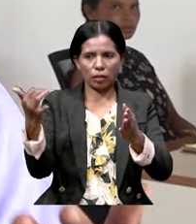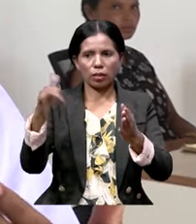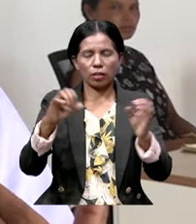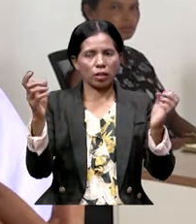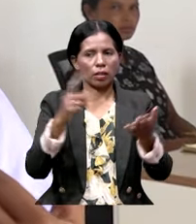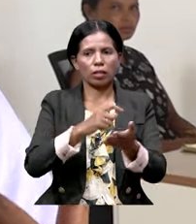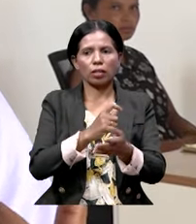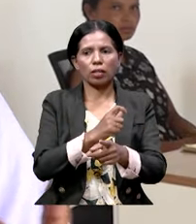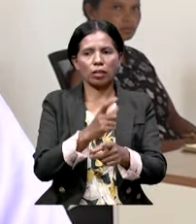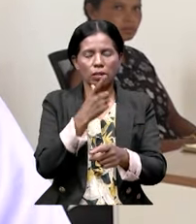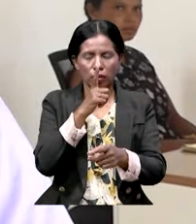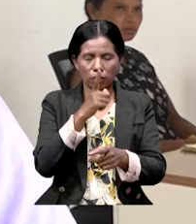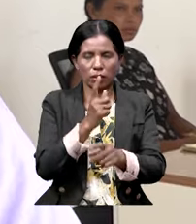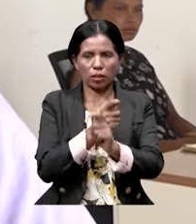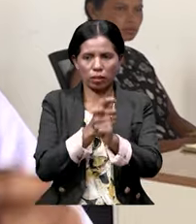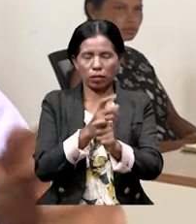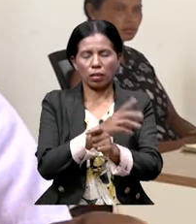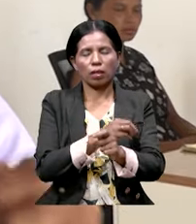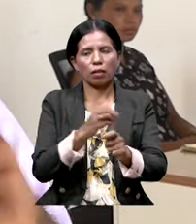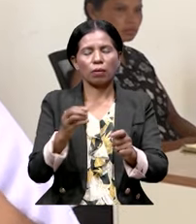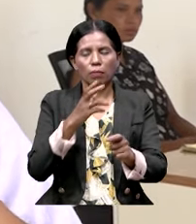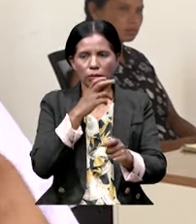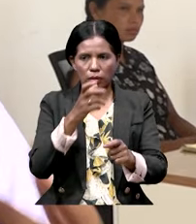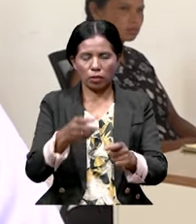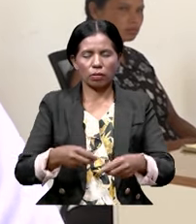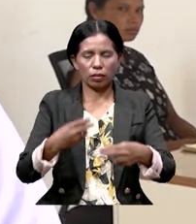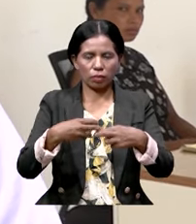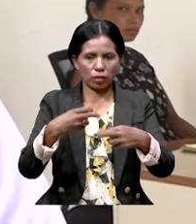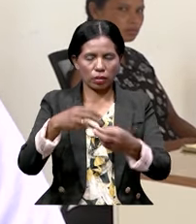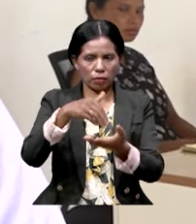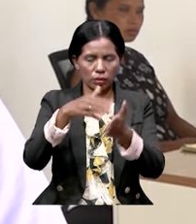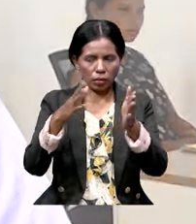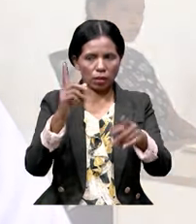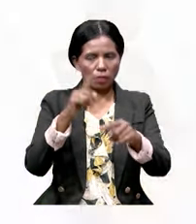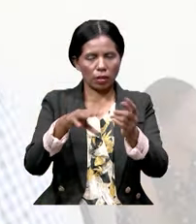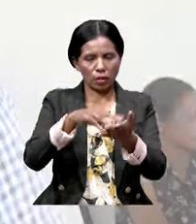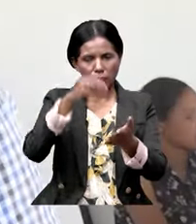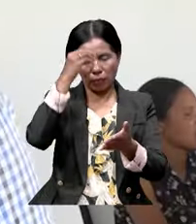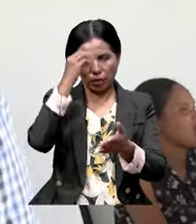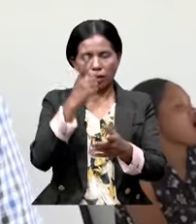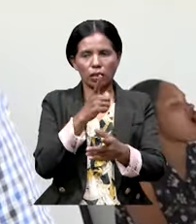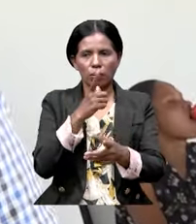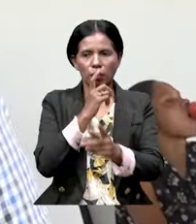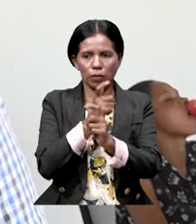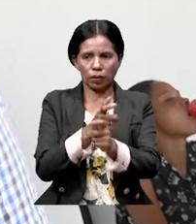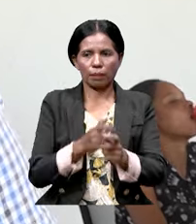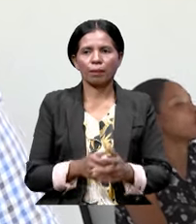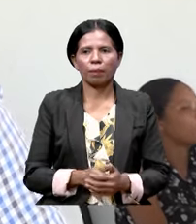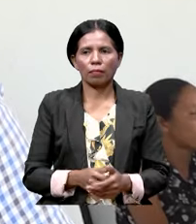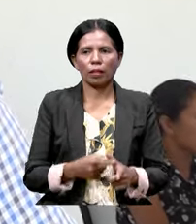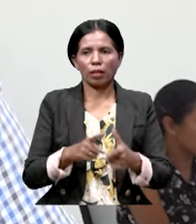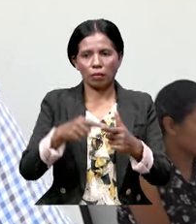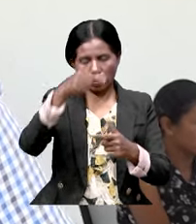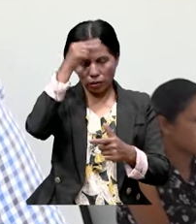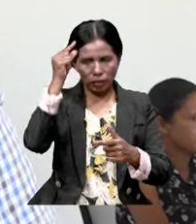pratica lingua ruana ne sin lingua oficial antan non è fo impacto estudante sira la bel pratica lingua ne sir na realidade depois de